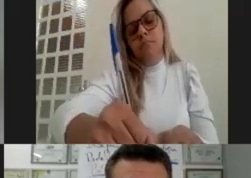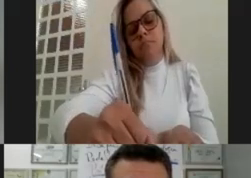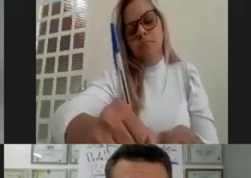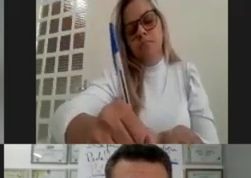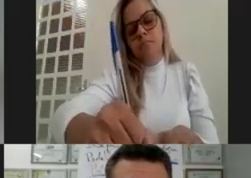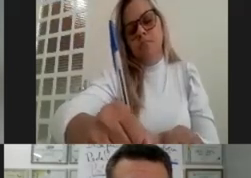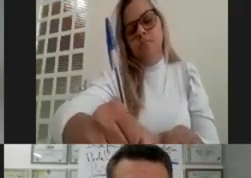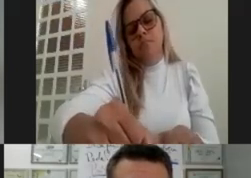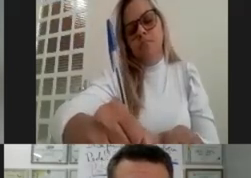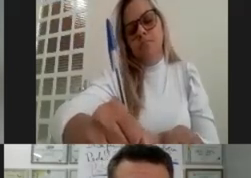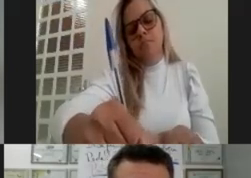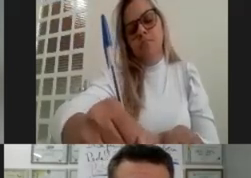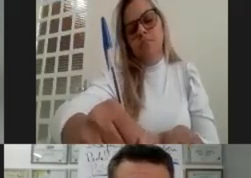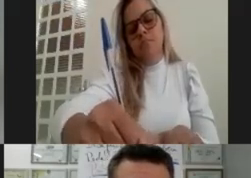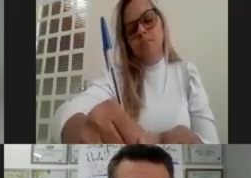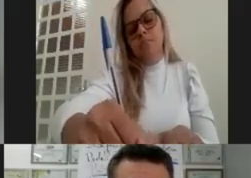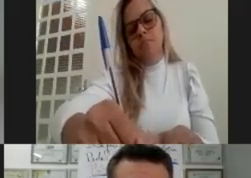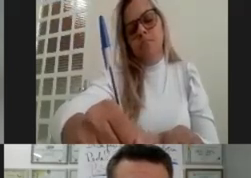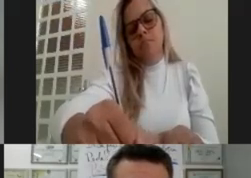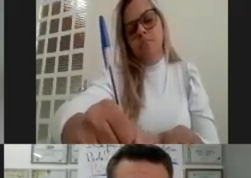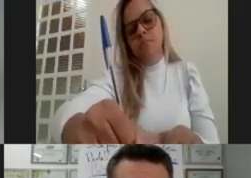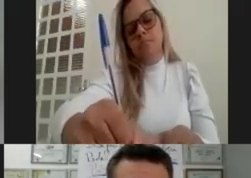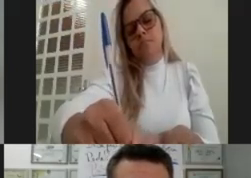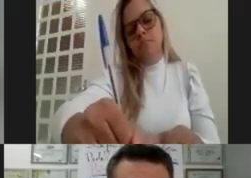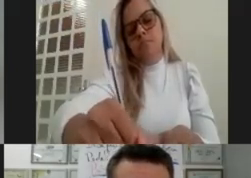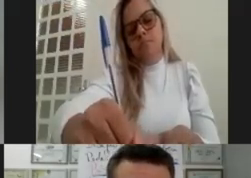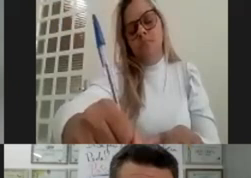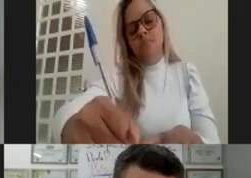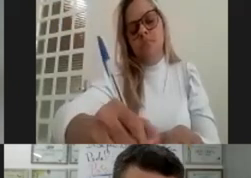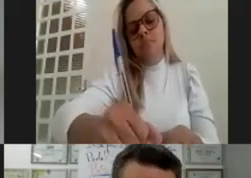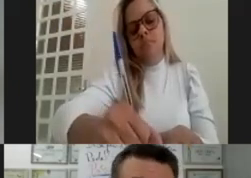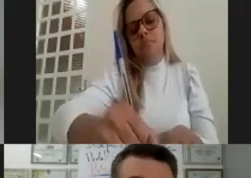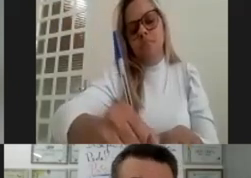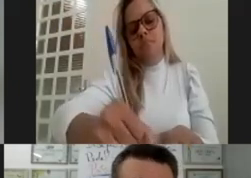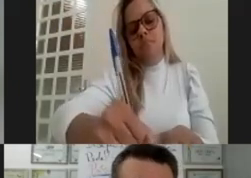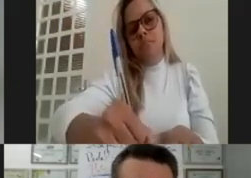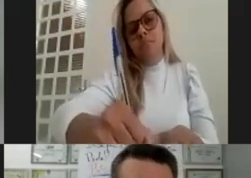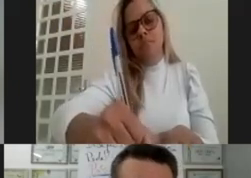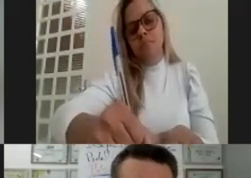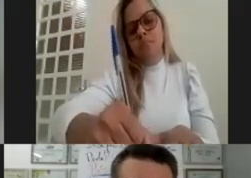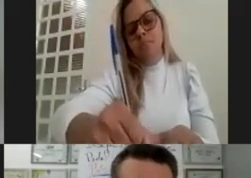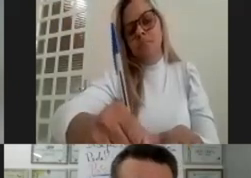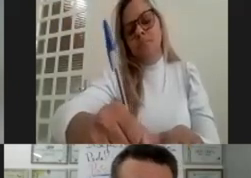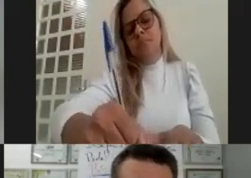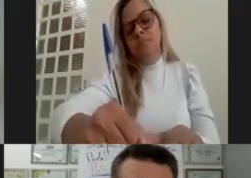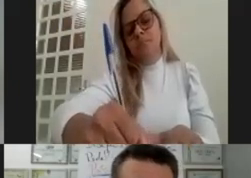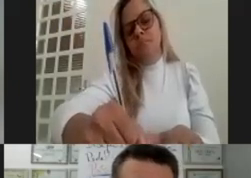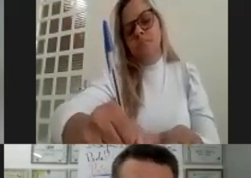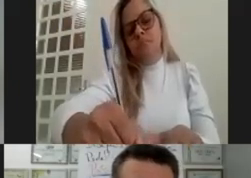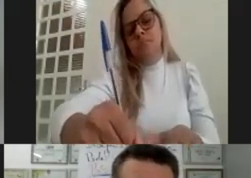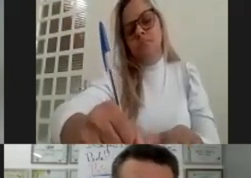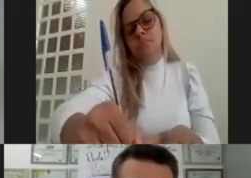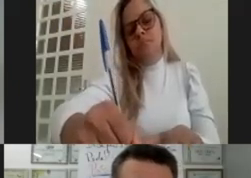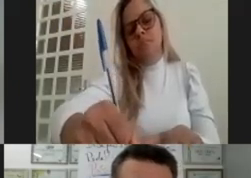fígado. Eu tinha que tratar o que estava alimentando o fígado. Aí eu fui nos cinco elementos e realmente eu